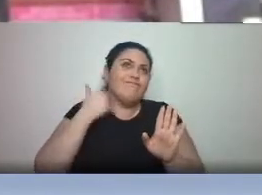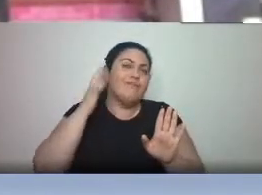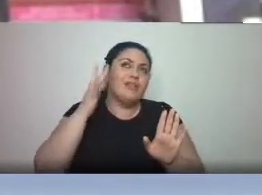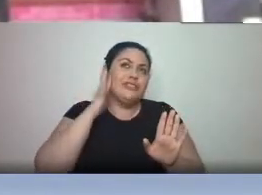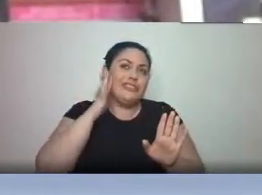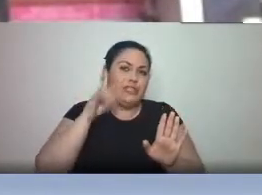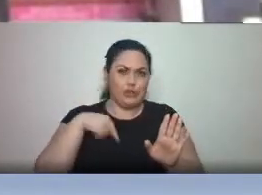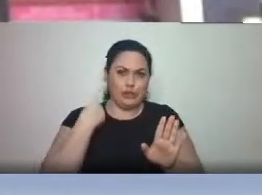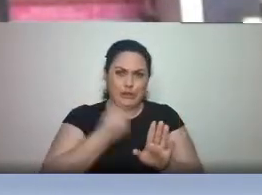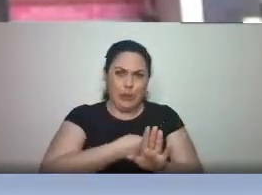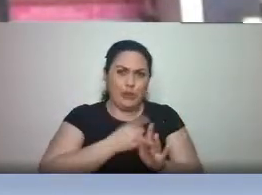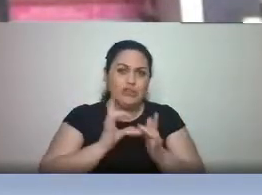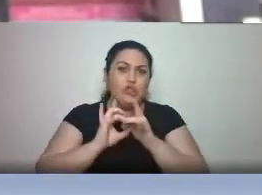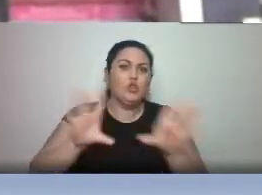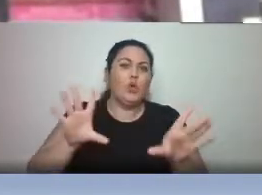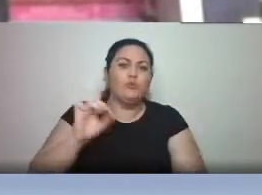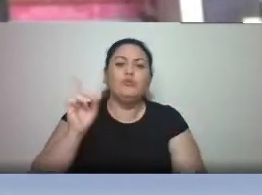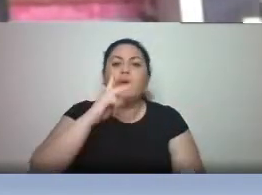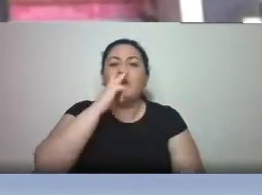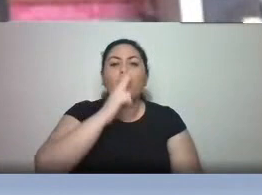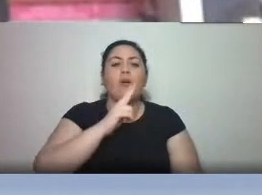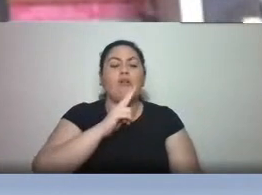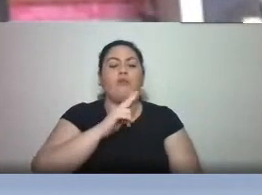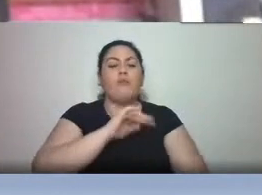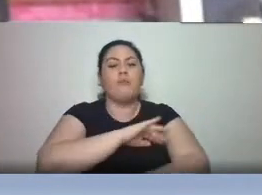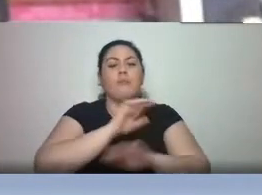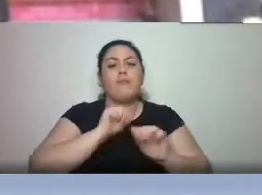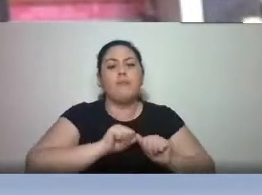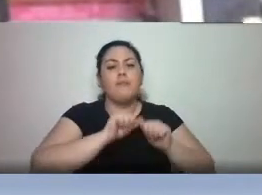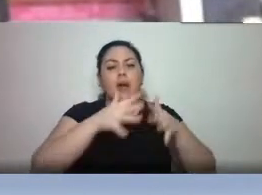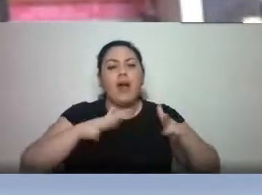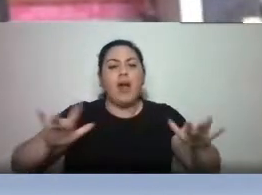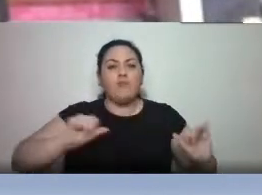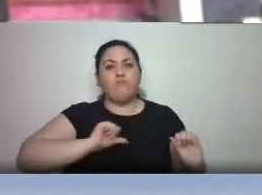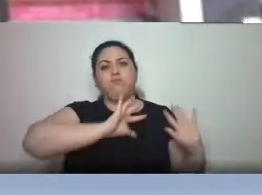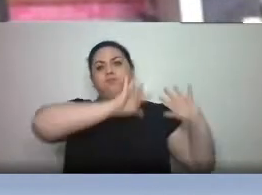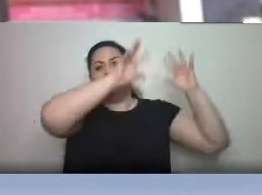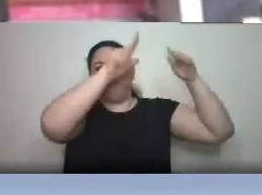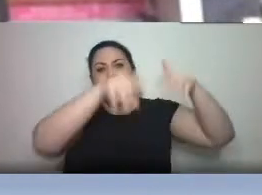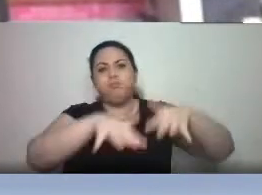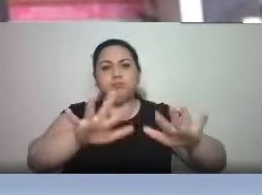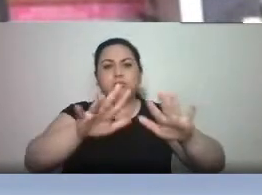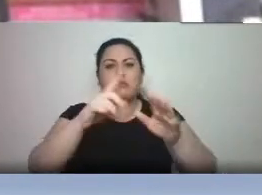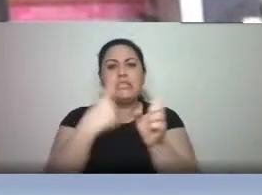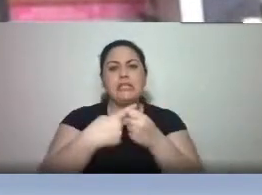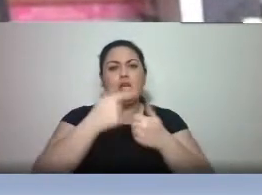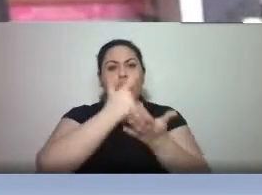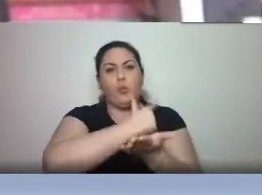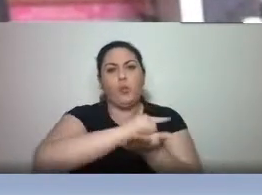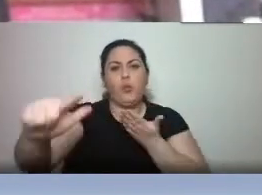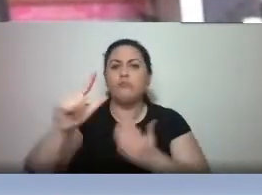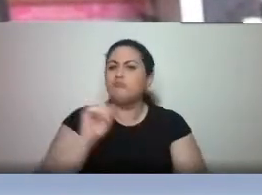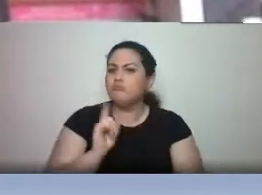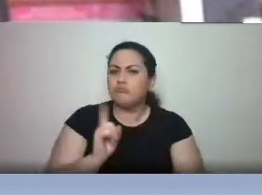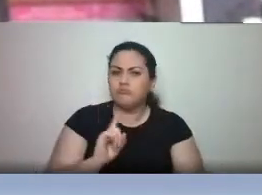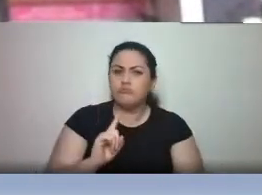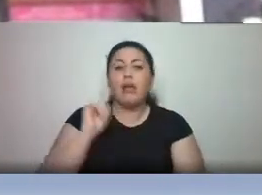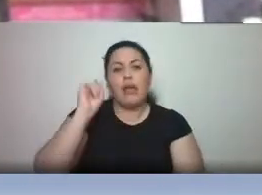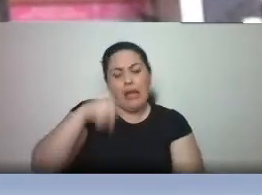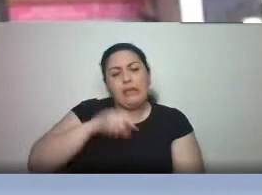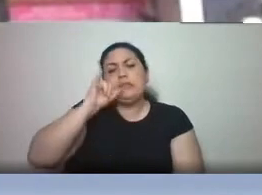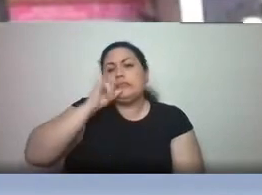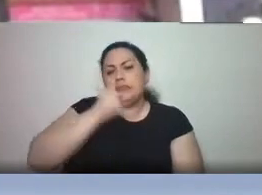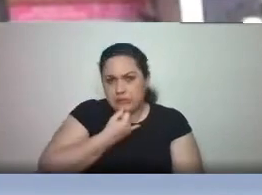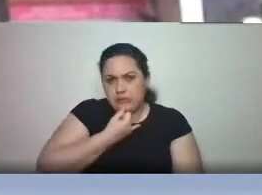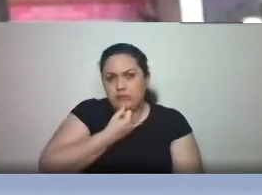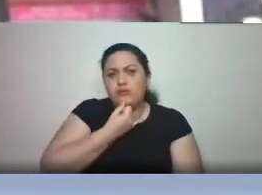um tsunami tivesse varrido o nosso país, ou um terremoto, né? É uma tragédia, mas existe algo que pode